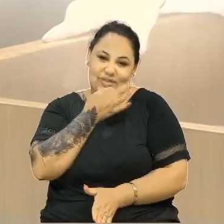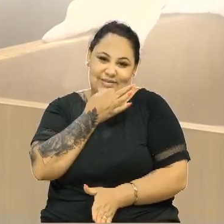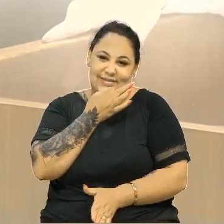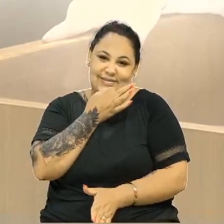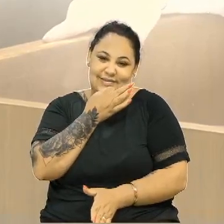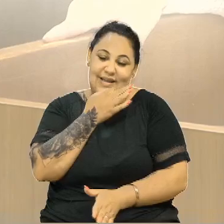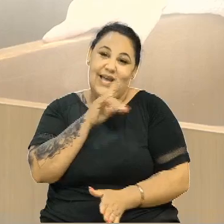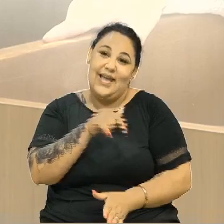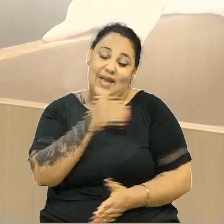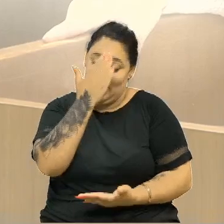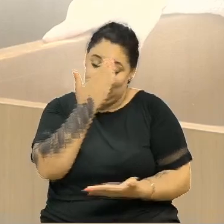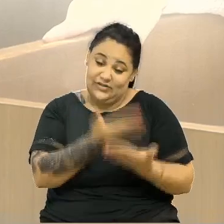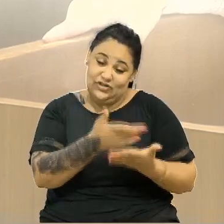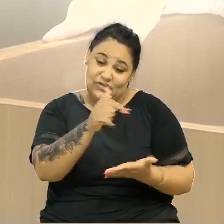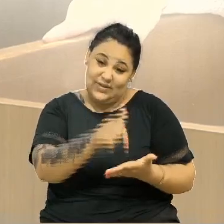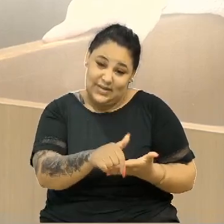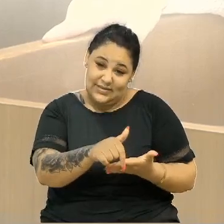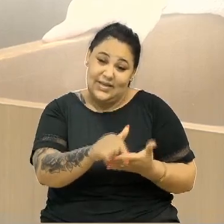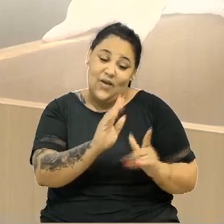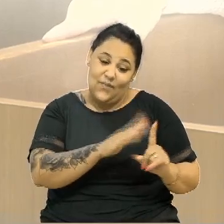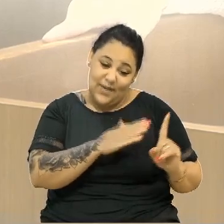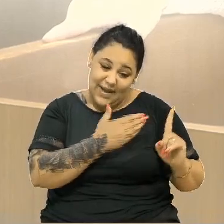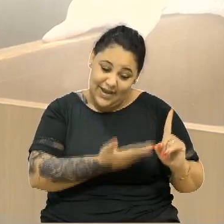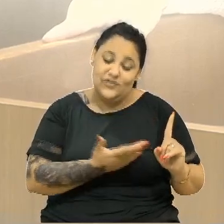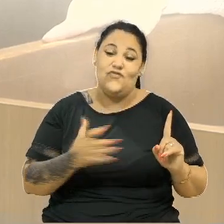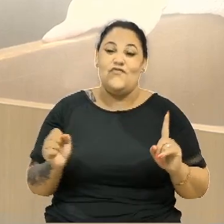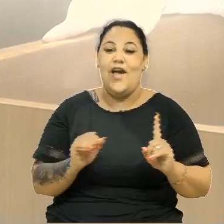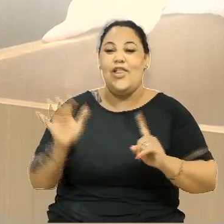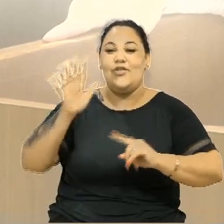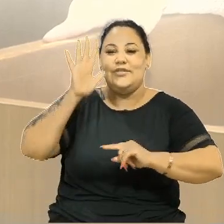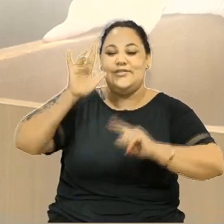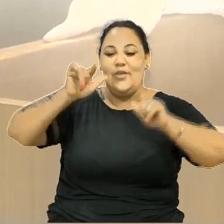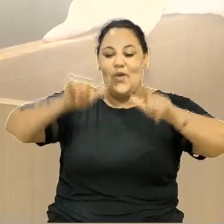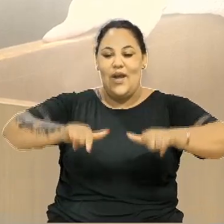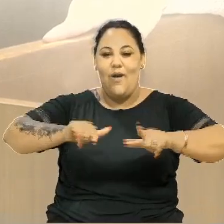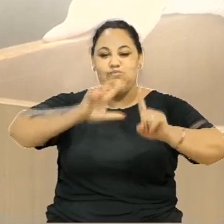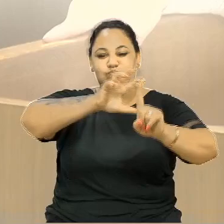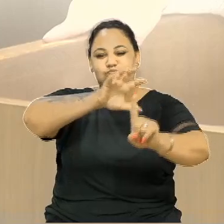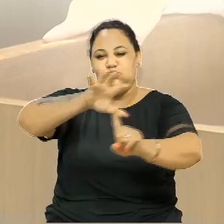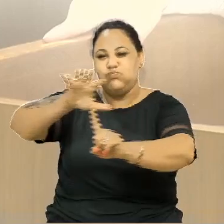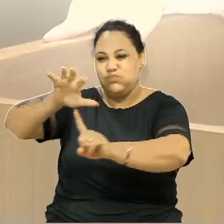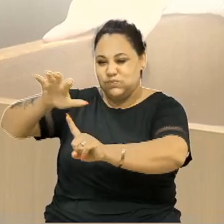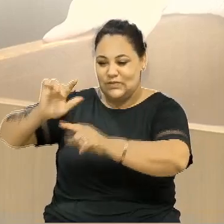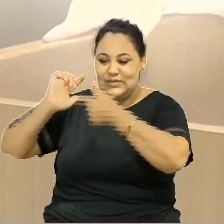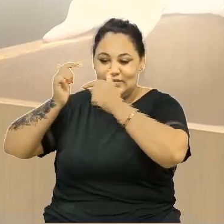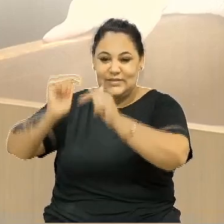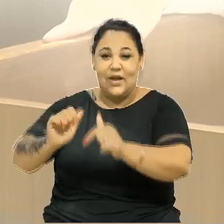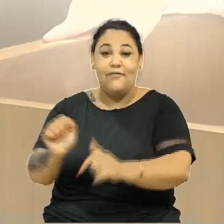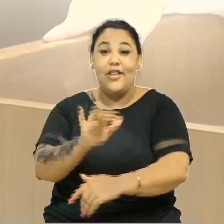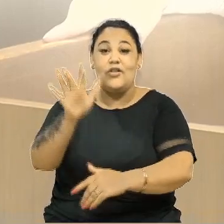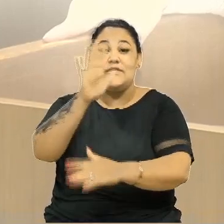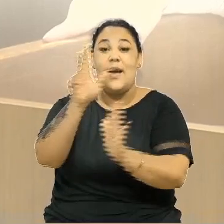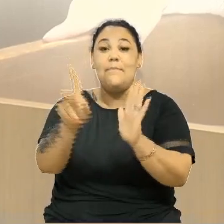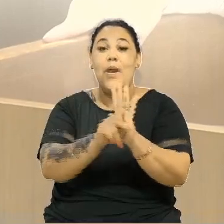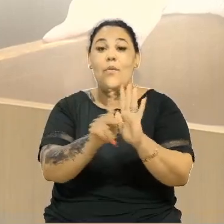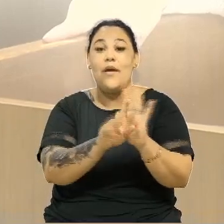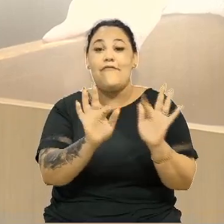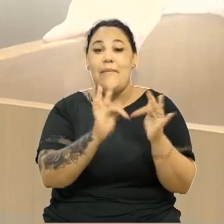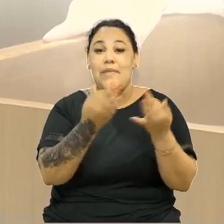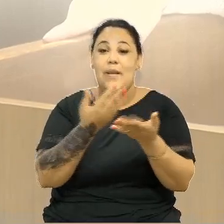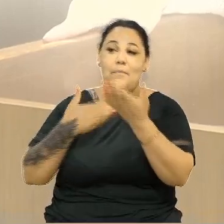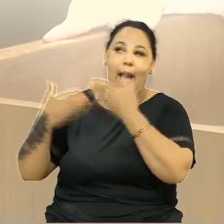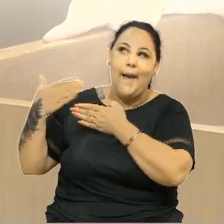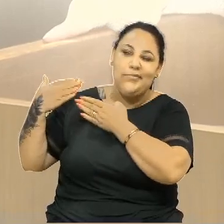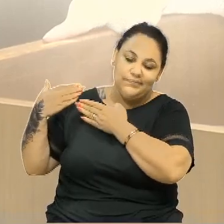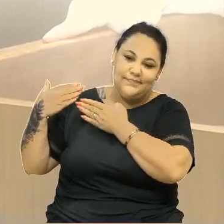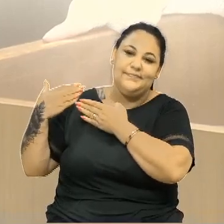esta homenagem engrandece o local e inspira gerações a valorizar as próprias raízes, Itacir.